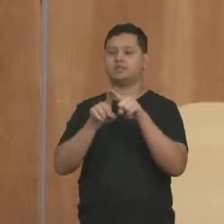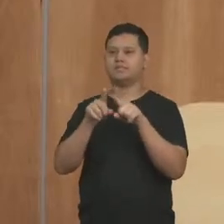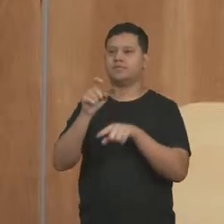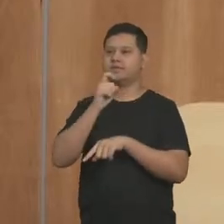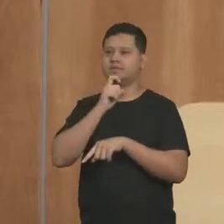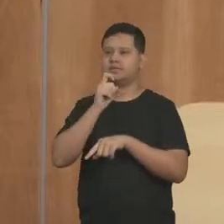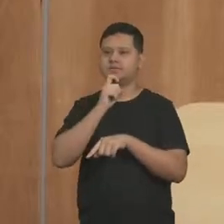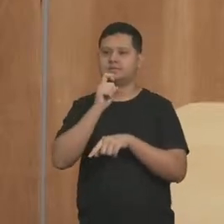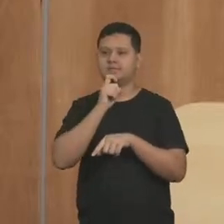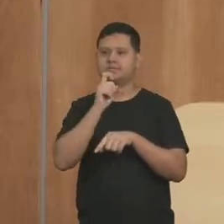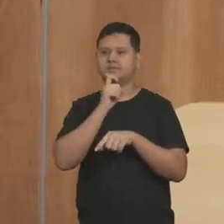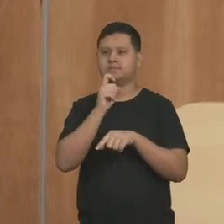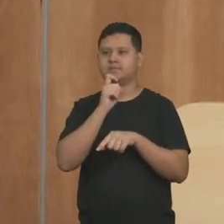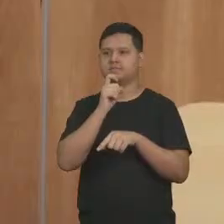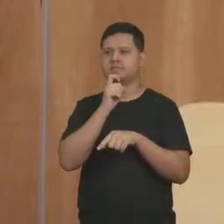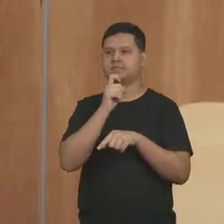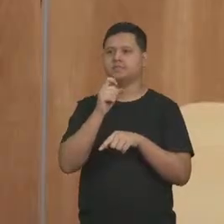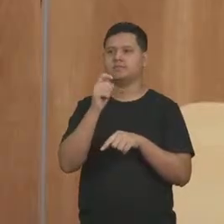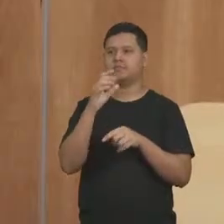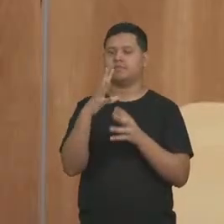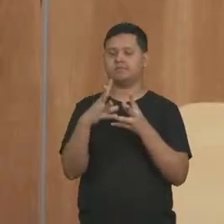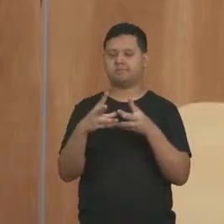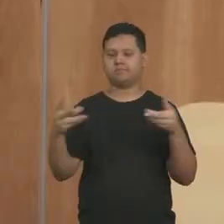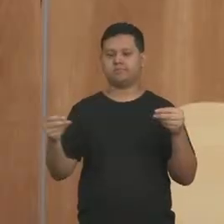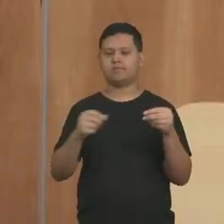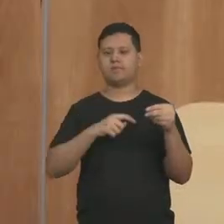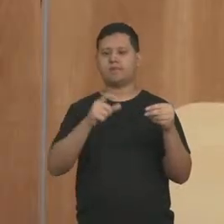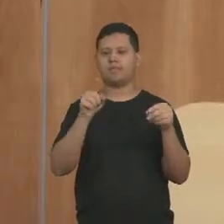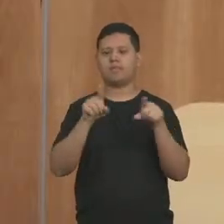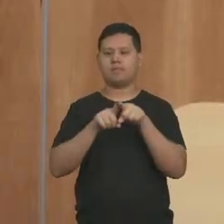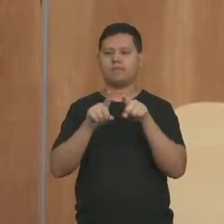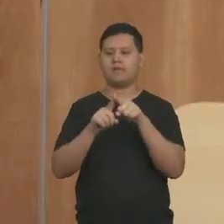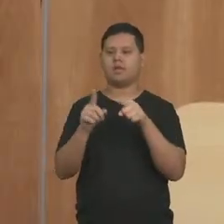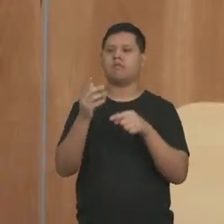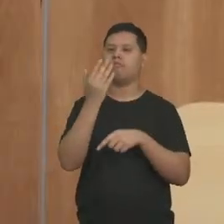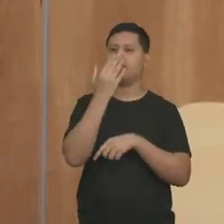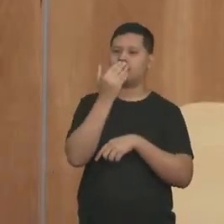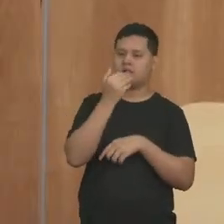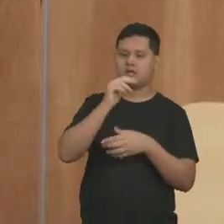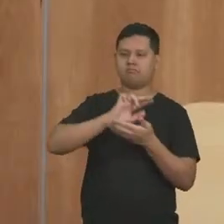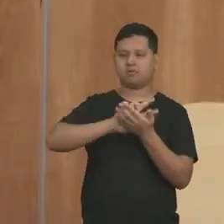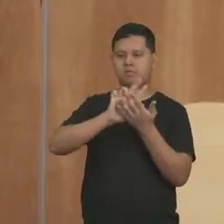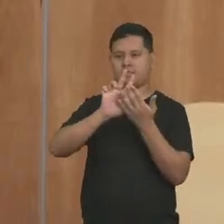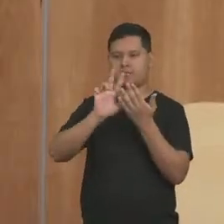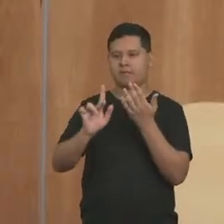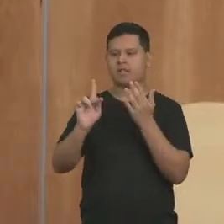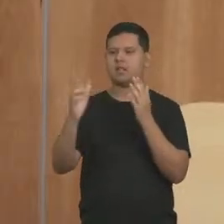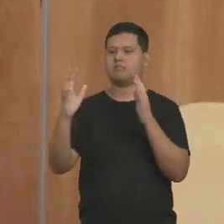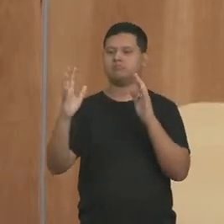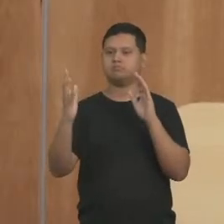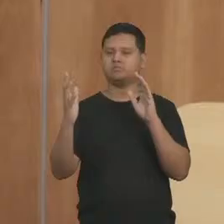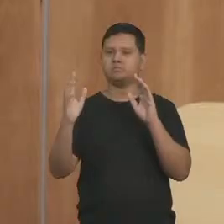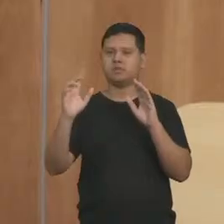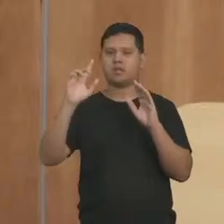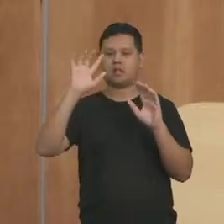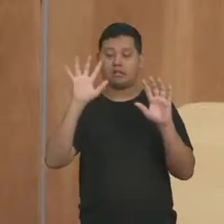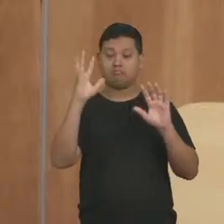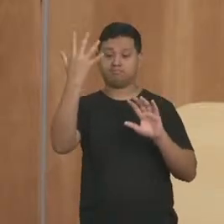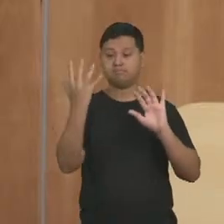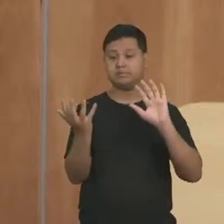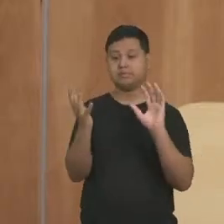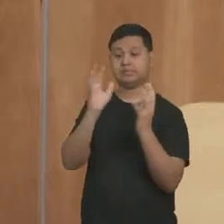o aquecimento global, insegurança alimentar e hídrica. eventos climáticos